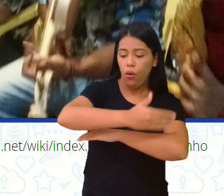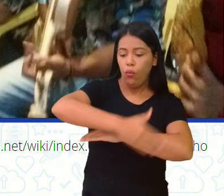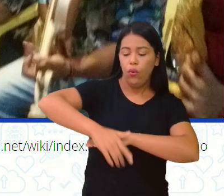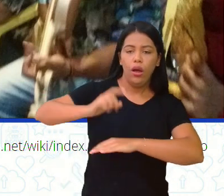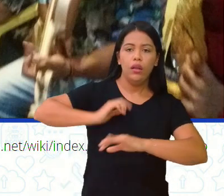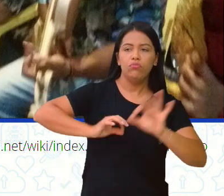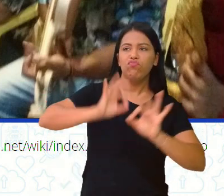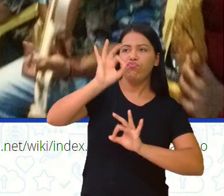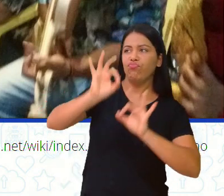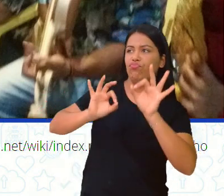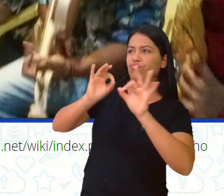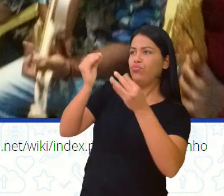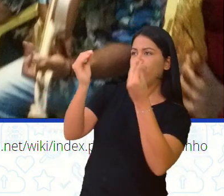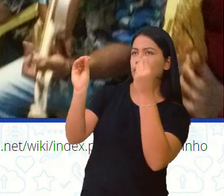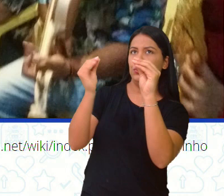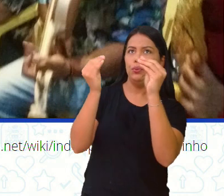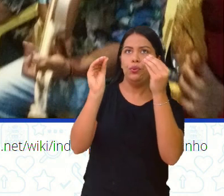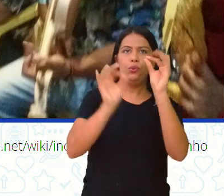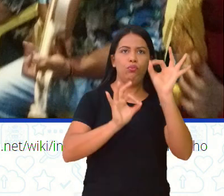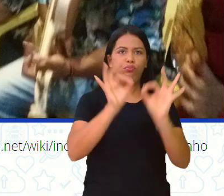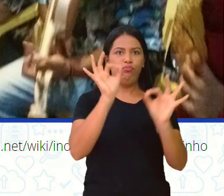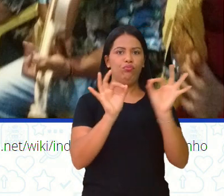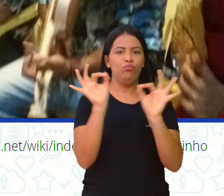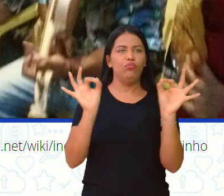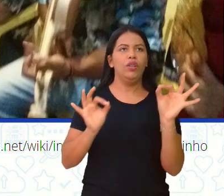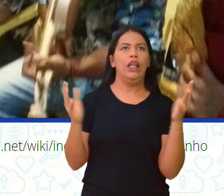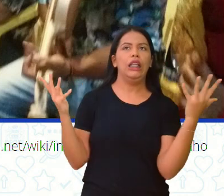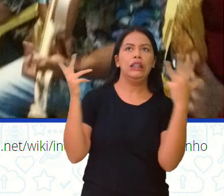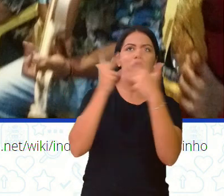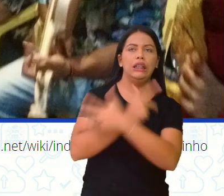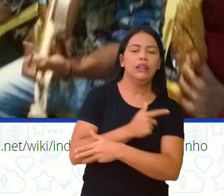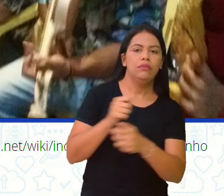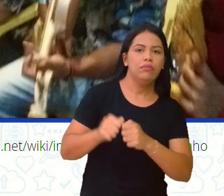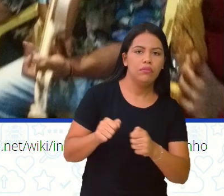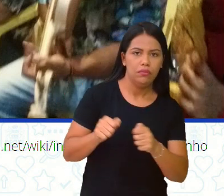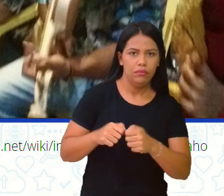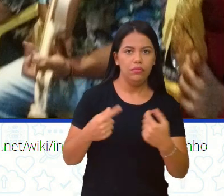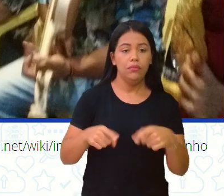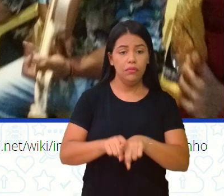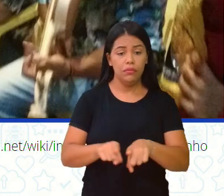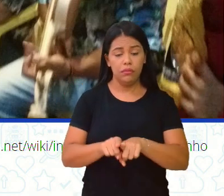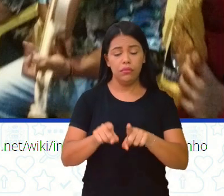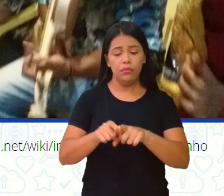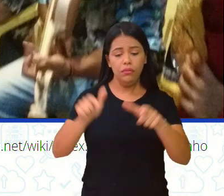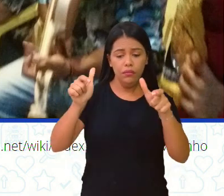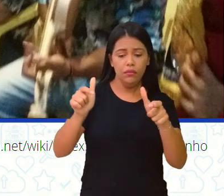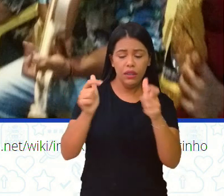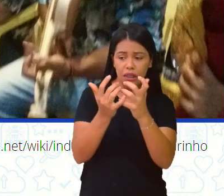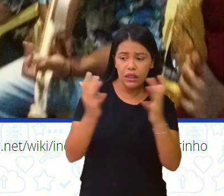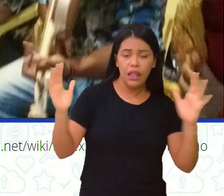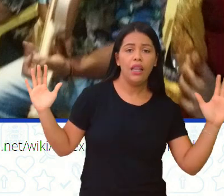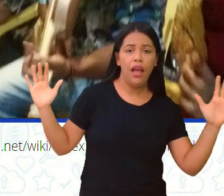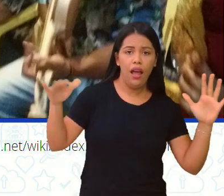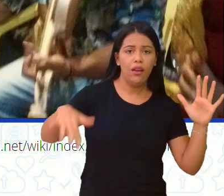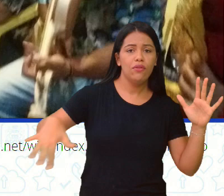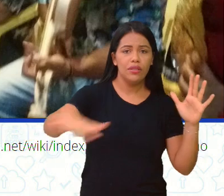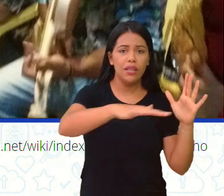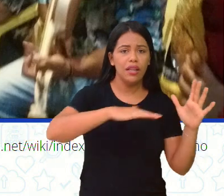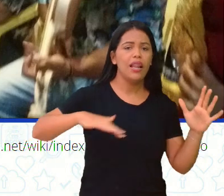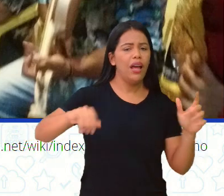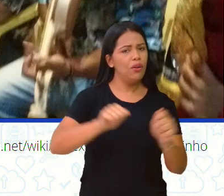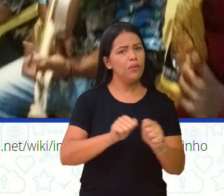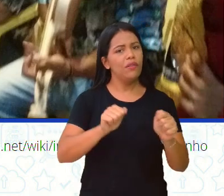encenação desse folguedo, de vários folguedos, fazendo a vez de cenário para que a encenação